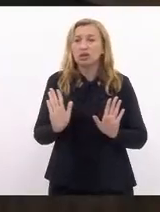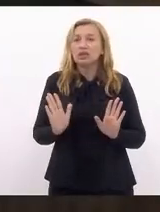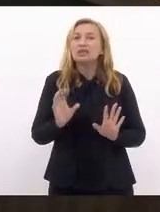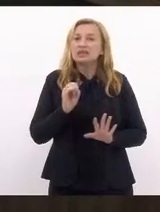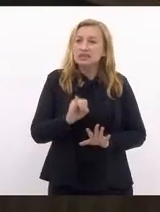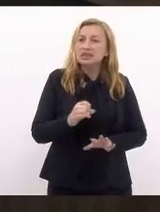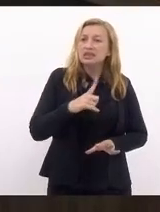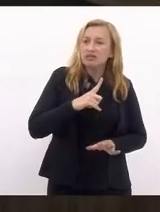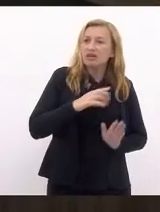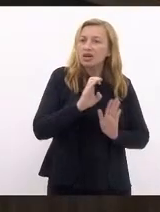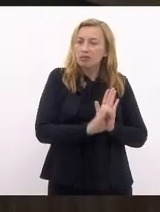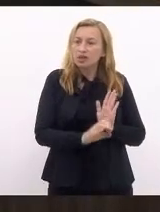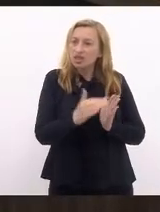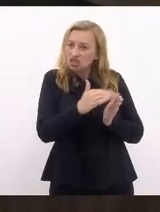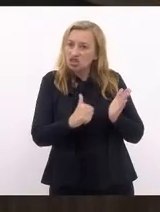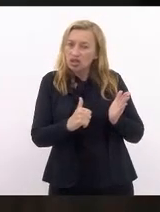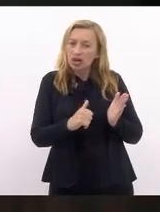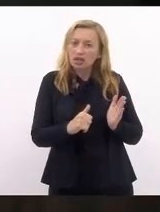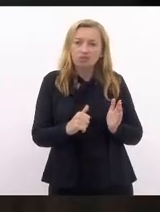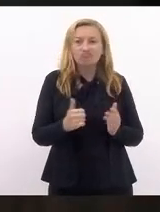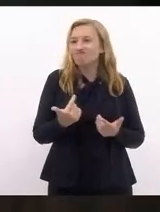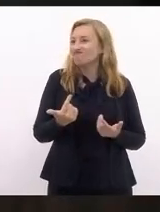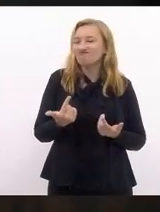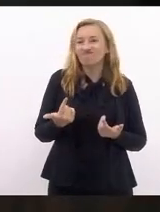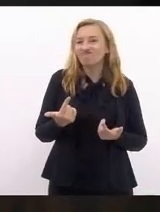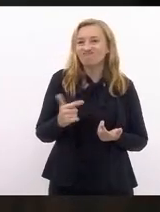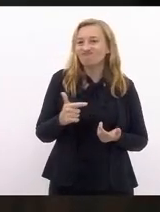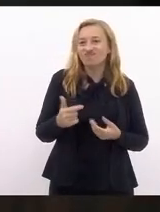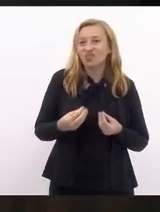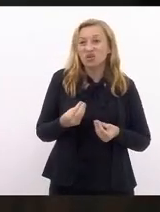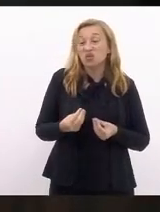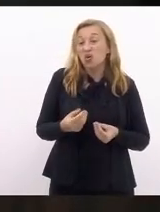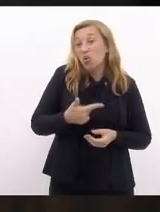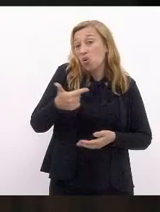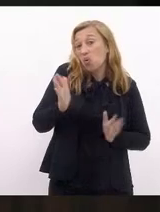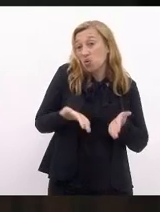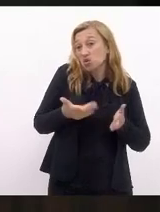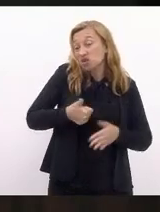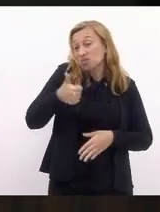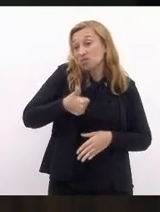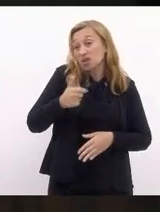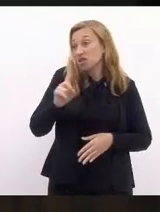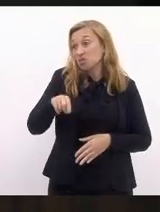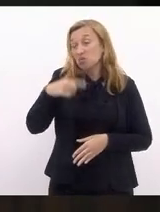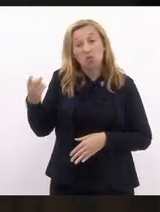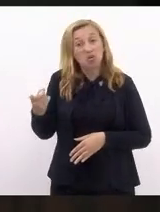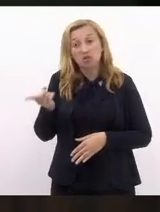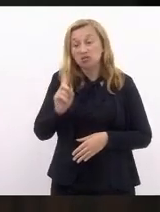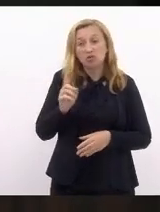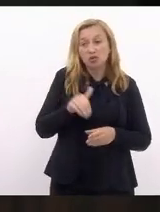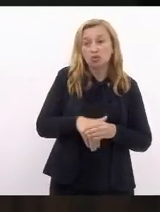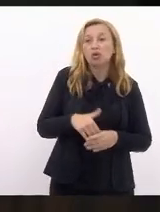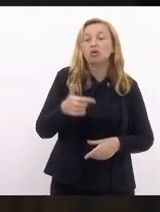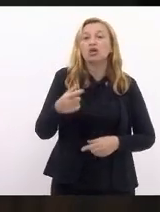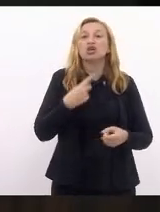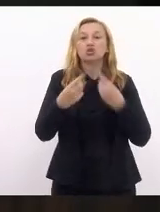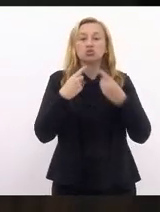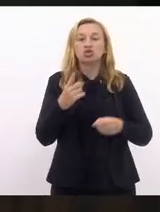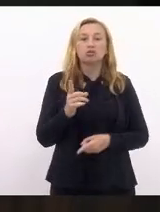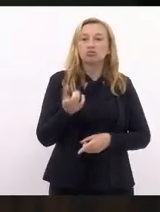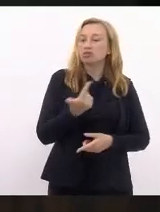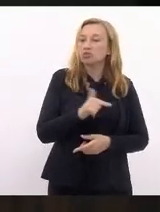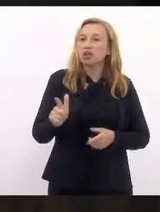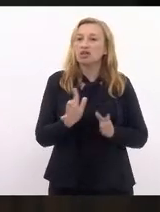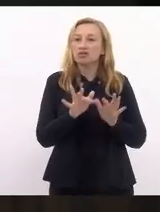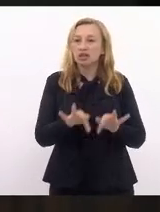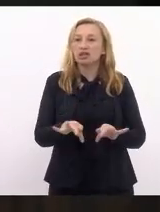tiver não adianta vai hoje é a primeira e não voltou da outra vez pareceres emitidos em discussão na